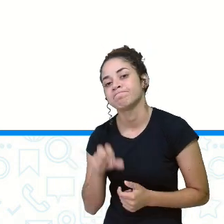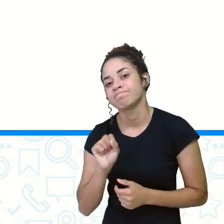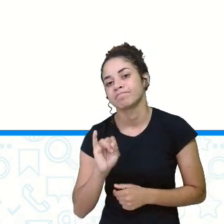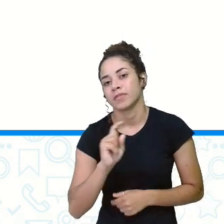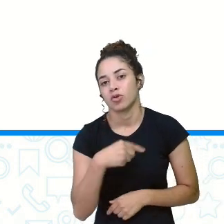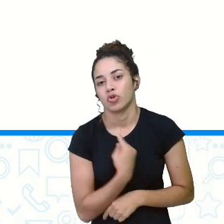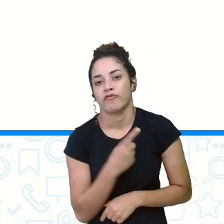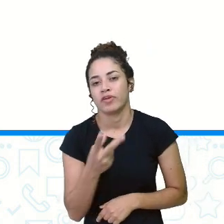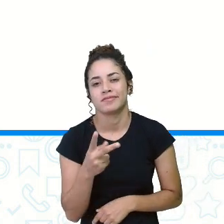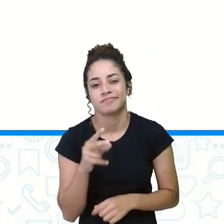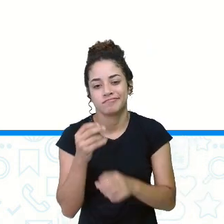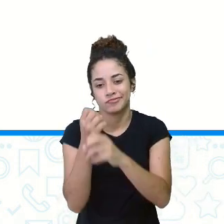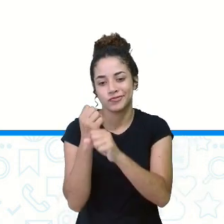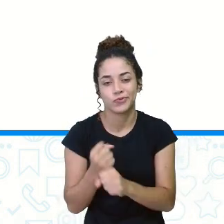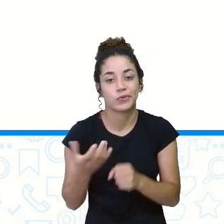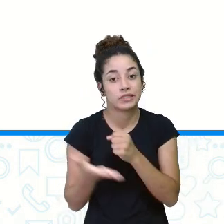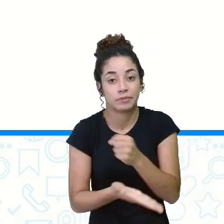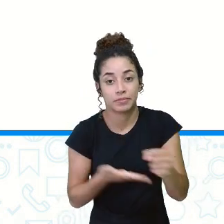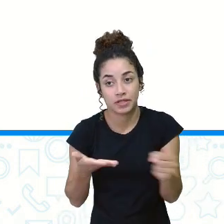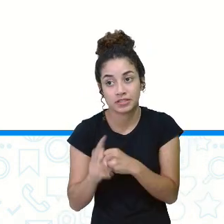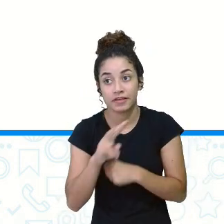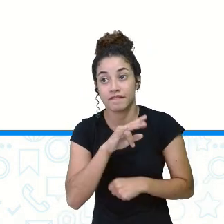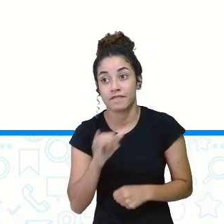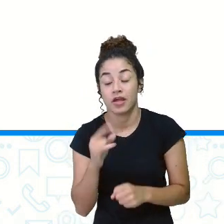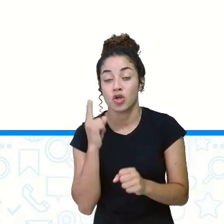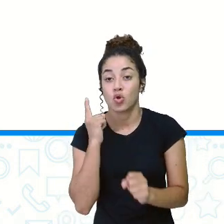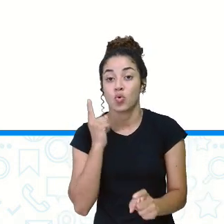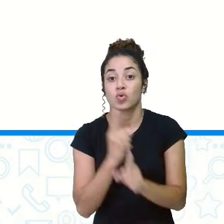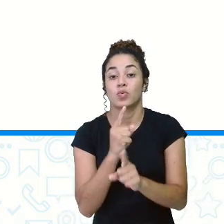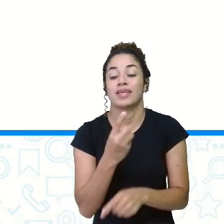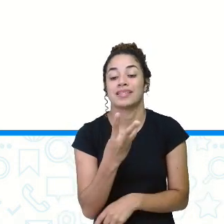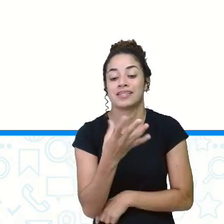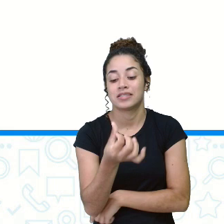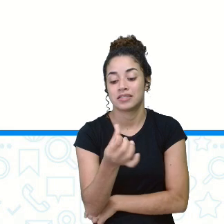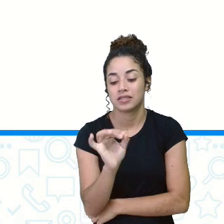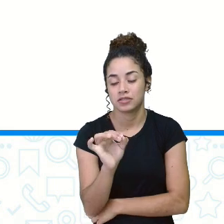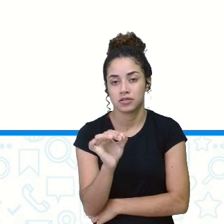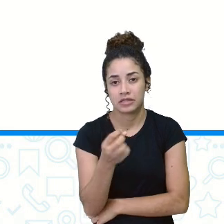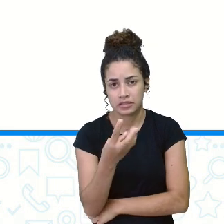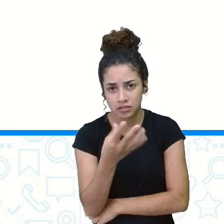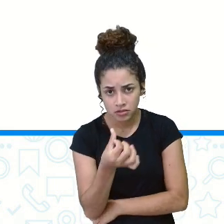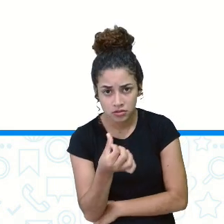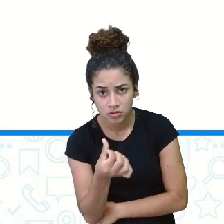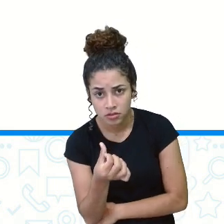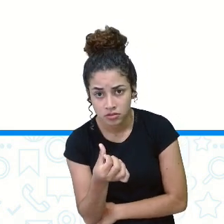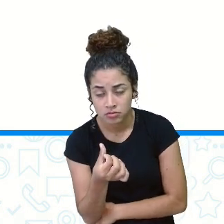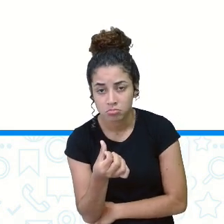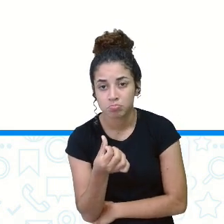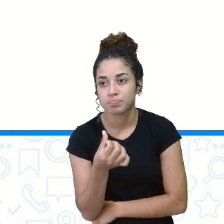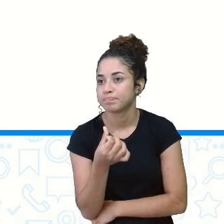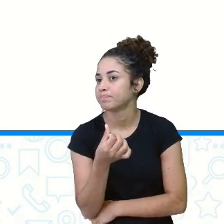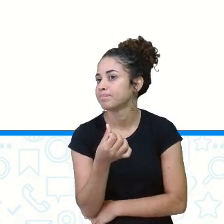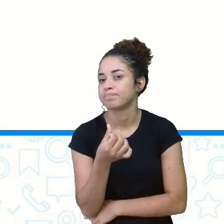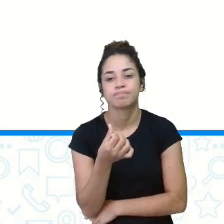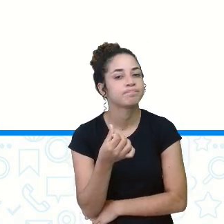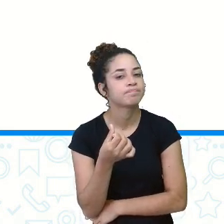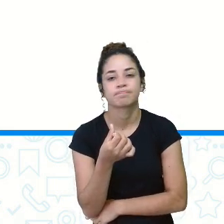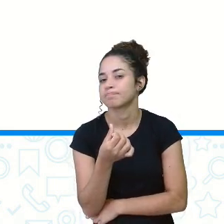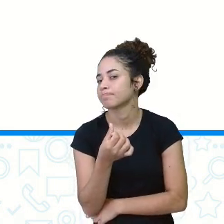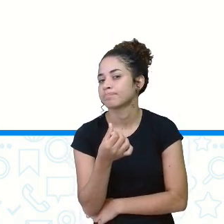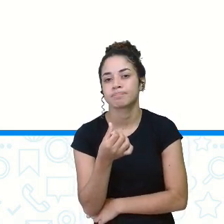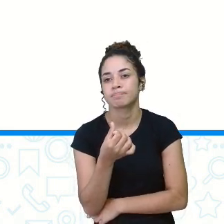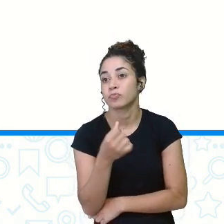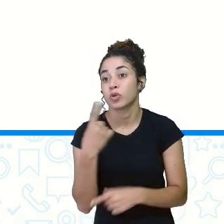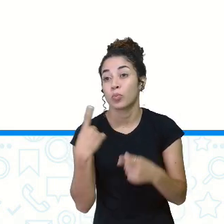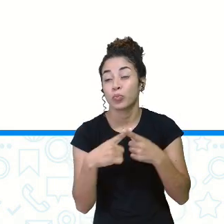conta básica, a gente vai encontrar 360. Não é 36 não, professora. 360,